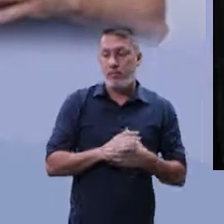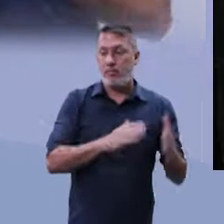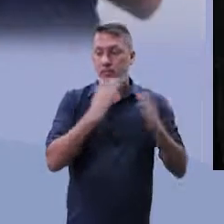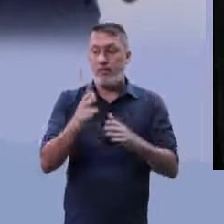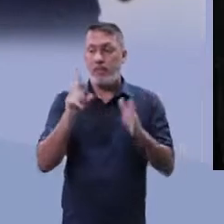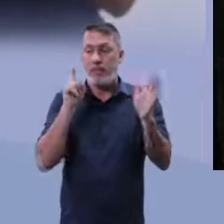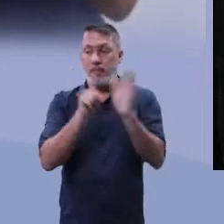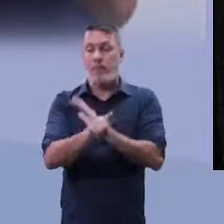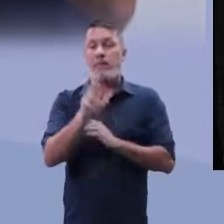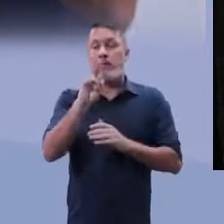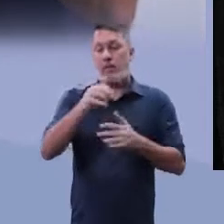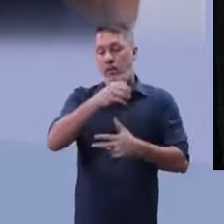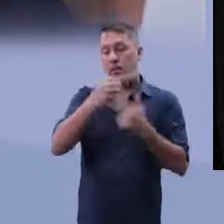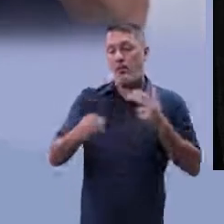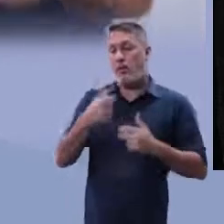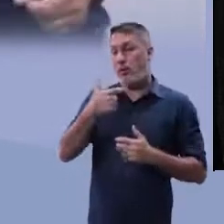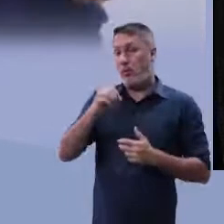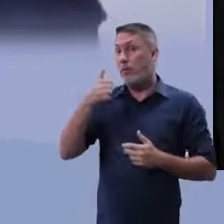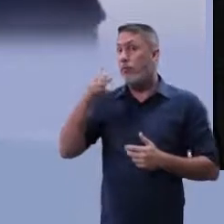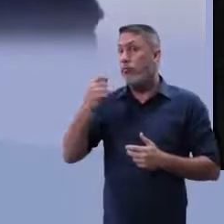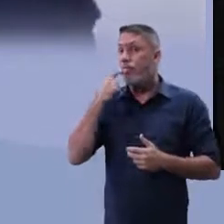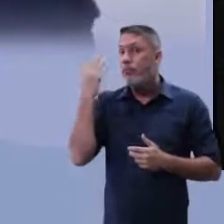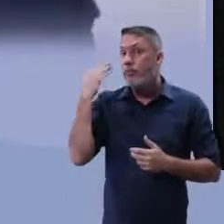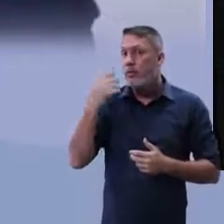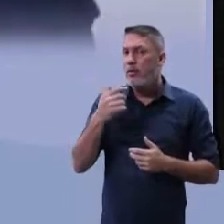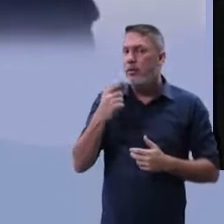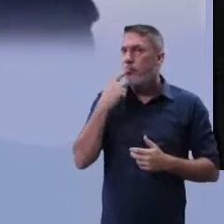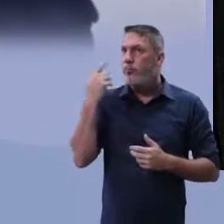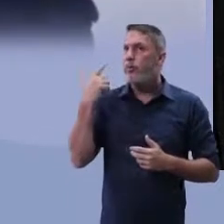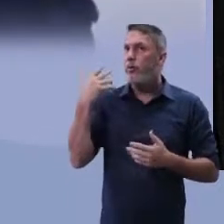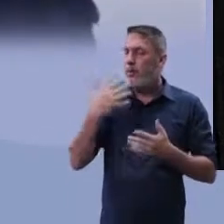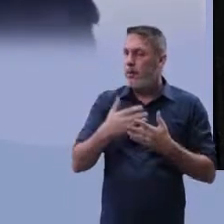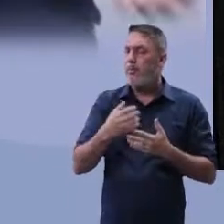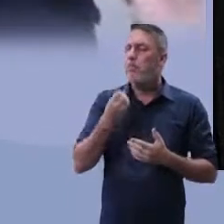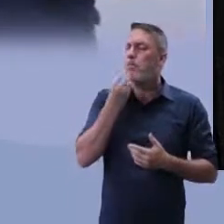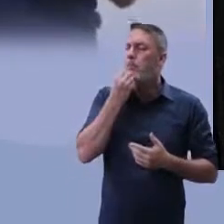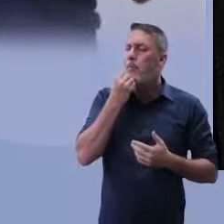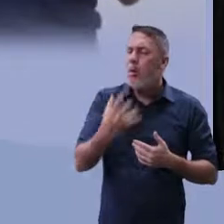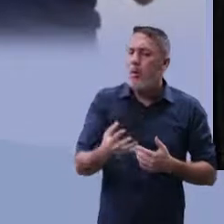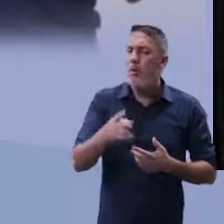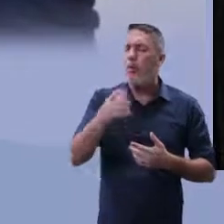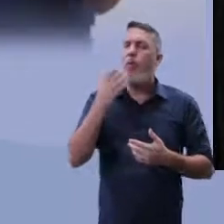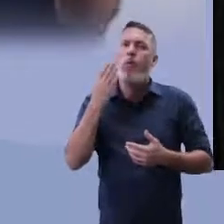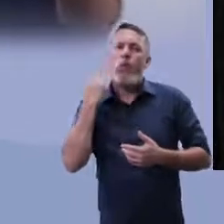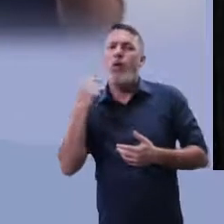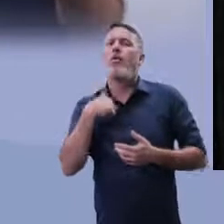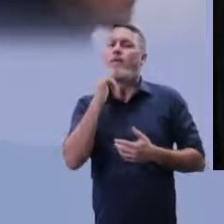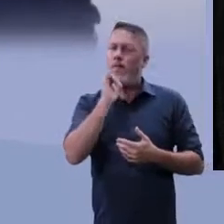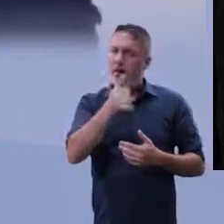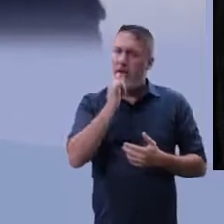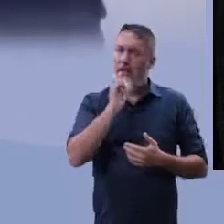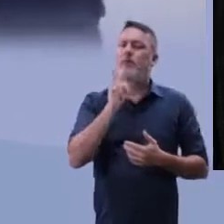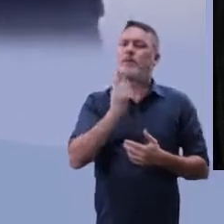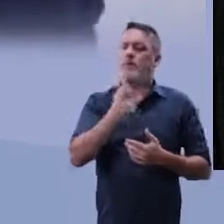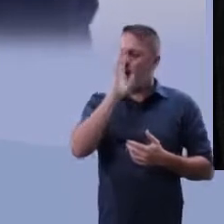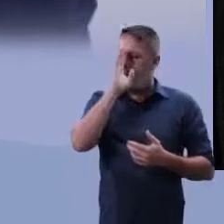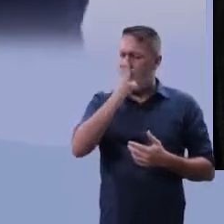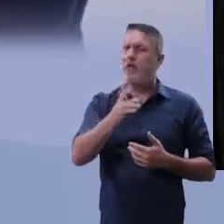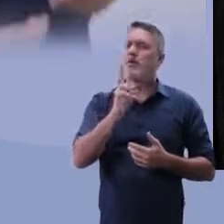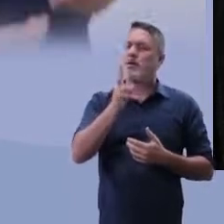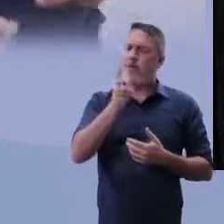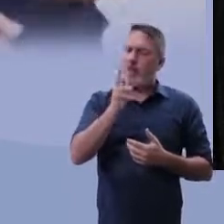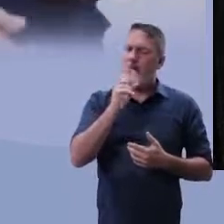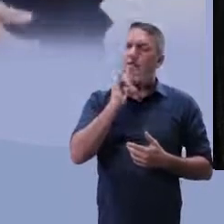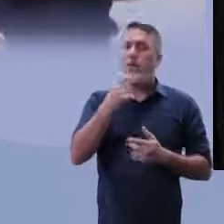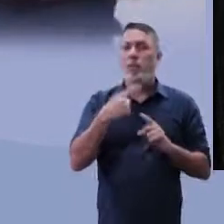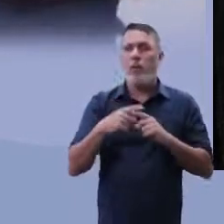acontecer. A gente vai fazer agora uma questão que caiu no Enem em 2019. Fazer questão recente é maravilhoso. Tem falado isso